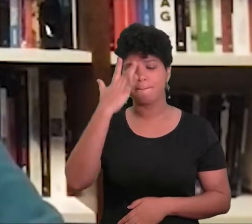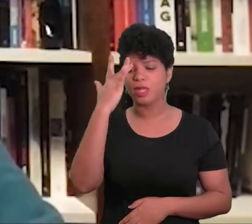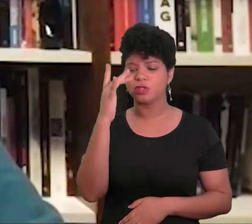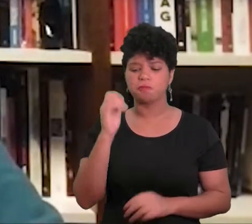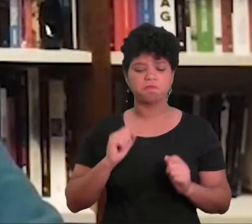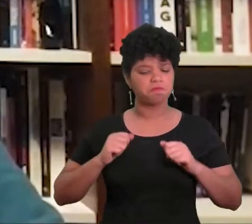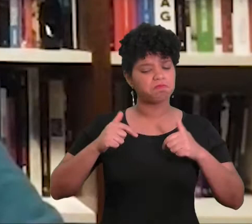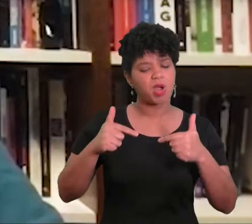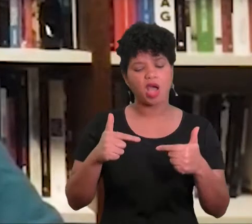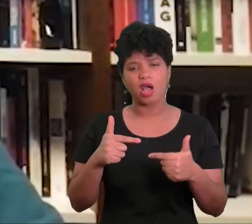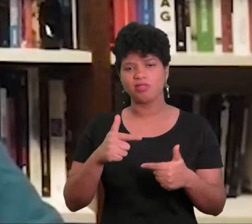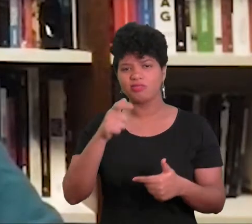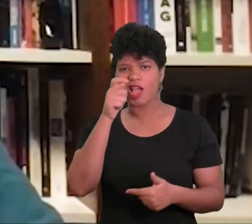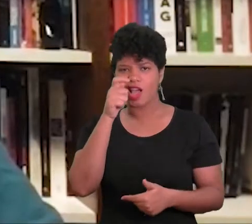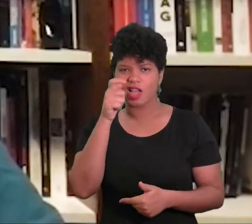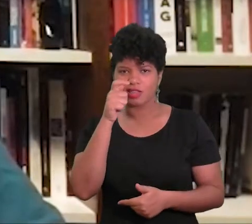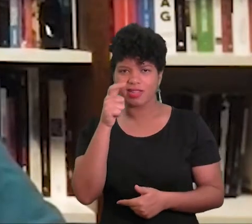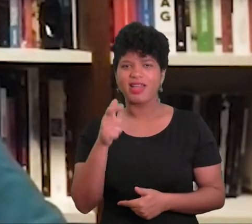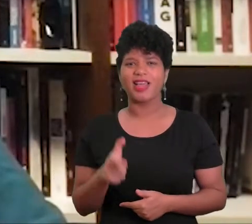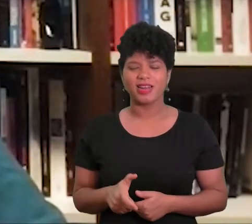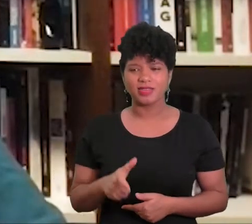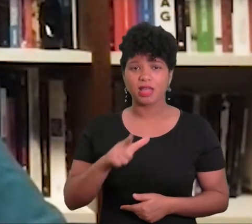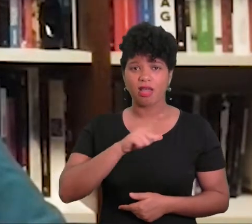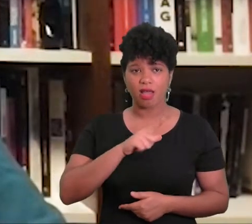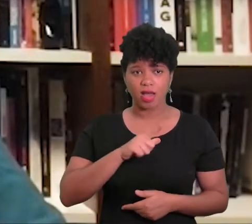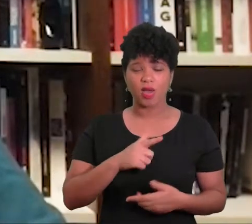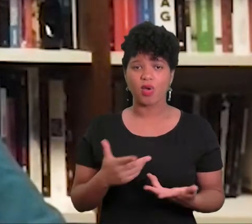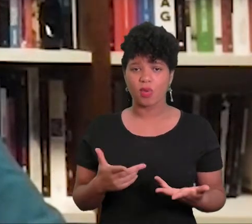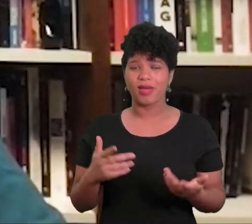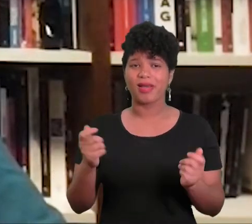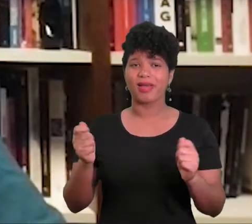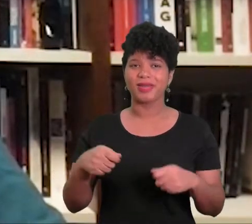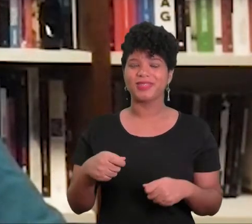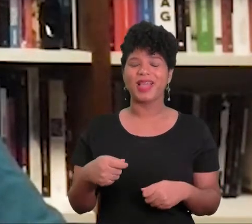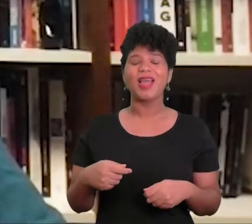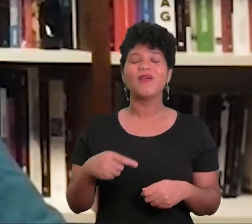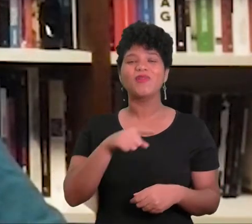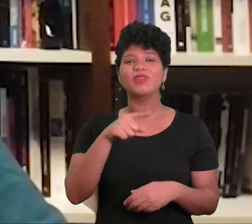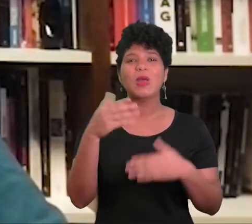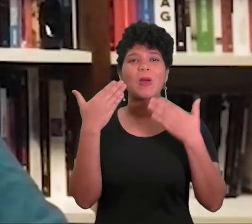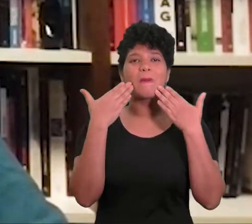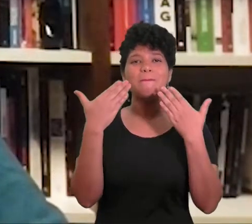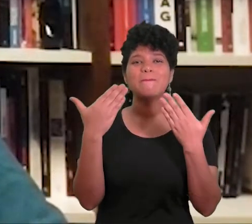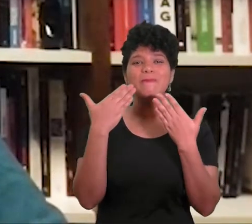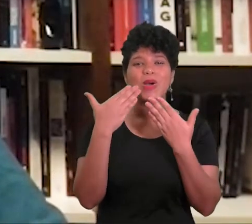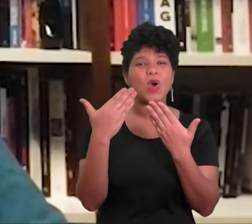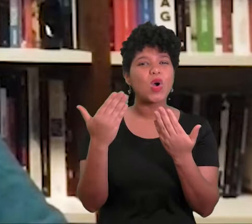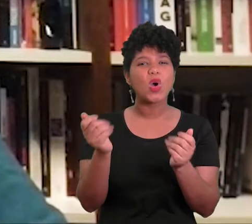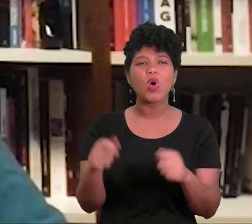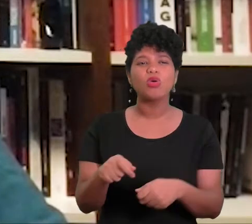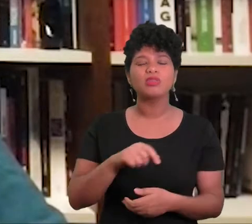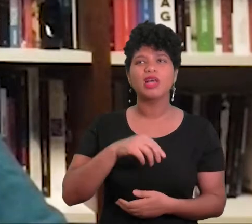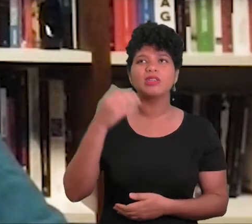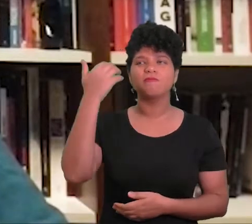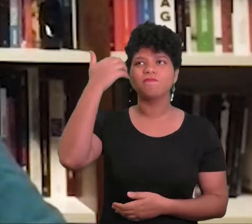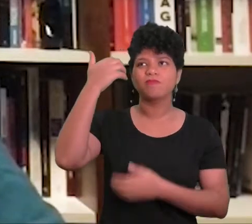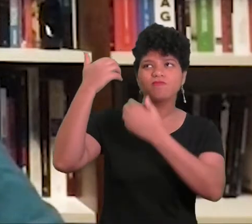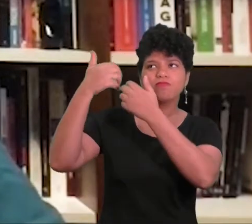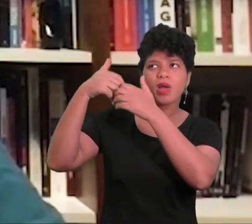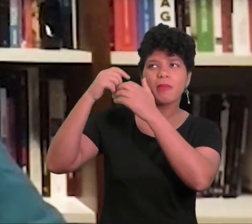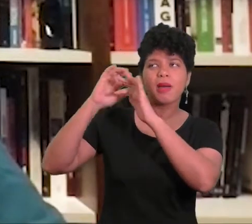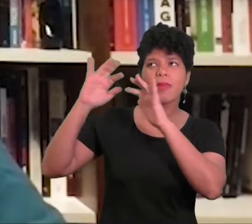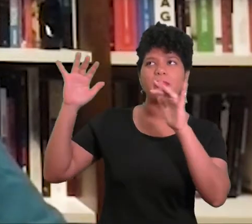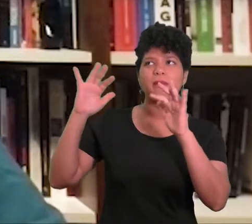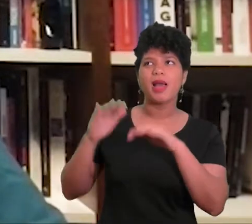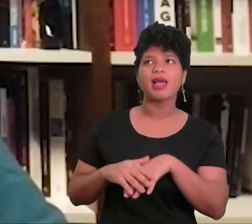dedicadas, interessadas nesse tema e que vêm trazer a sua contribuição e várias reflexões durante toda